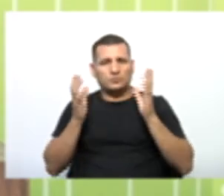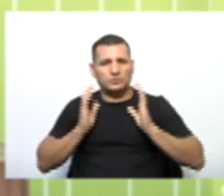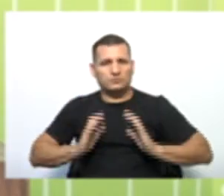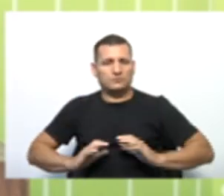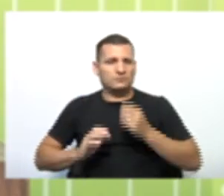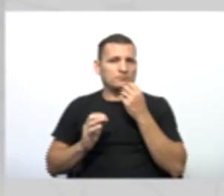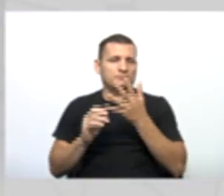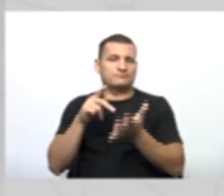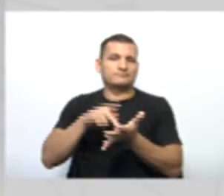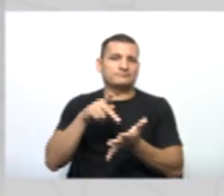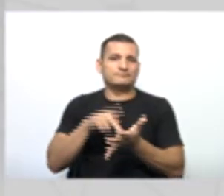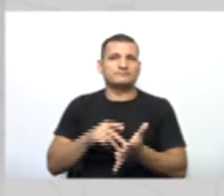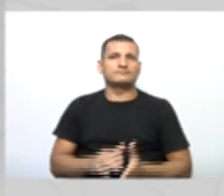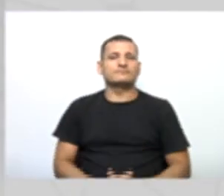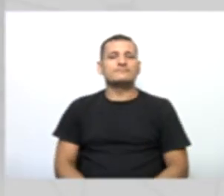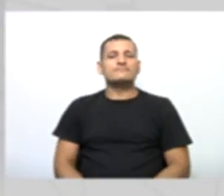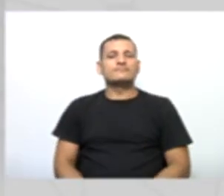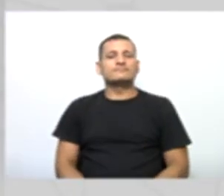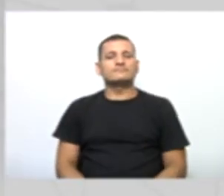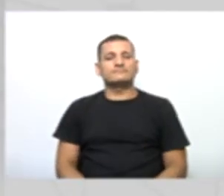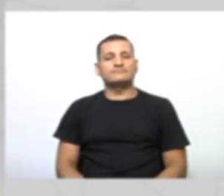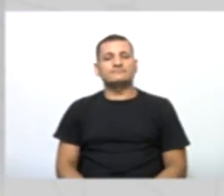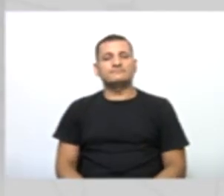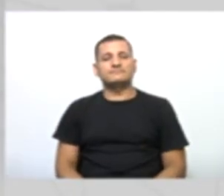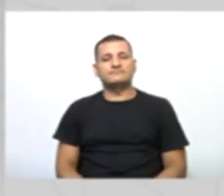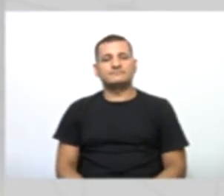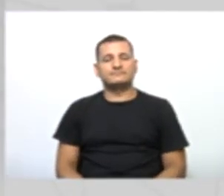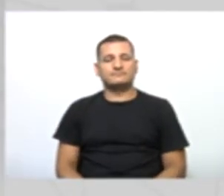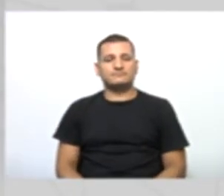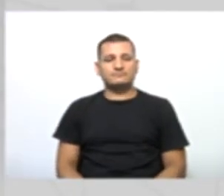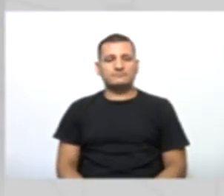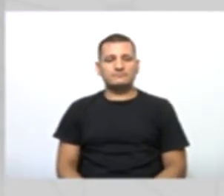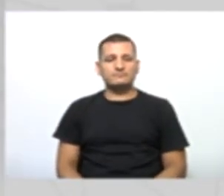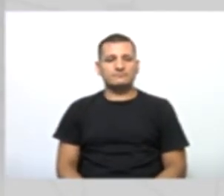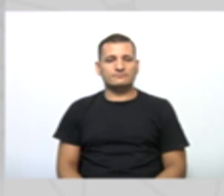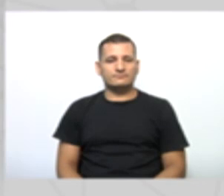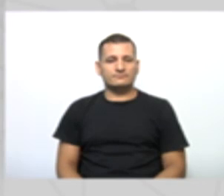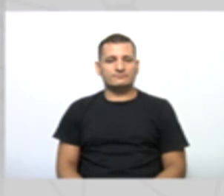atividade? Vamos lá, professor Diego, vamos olhar quais são as